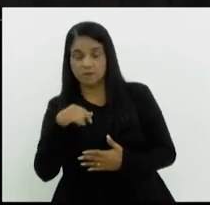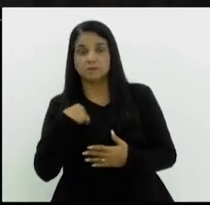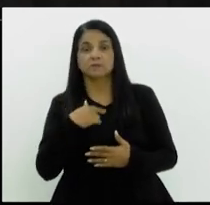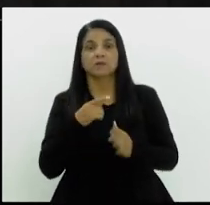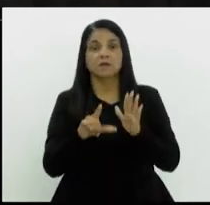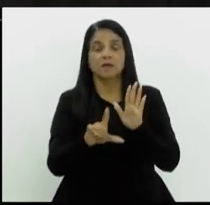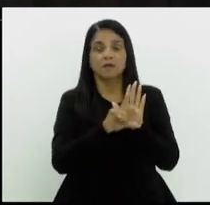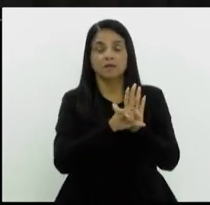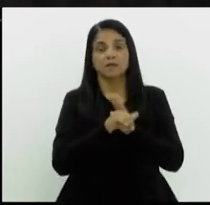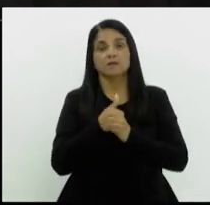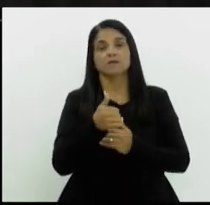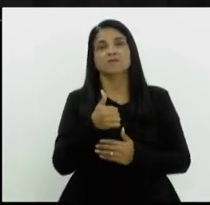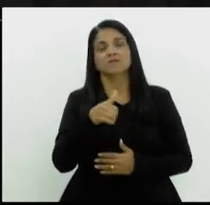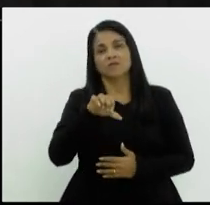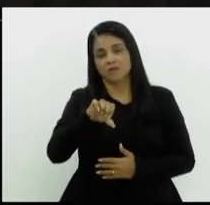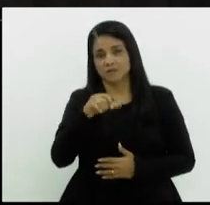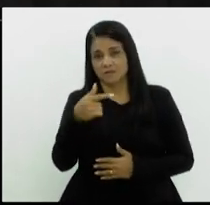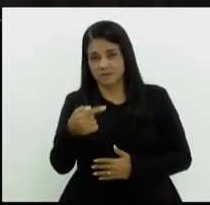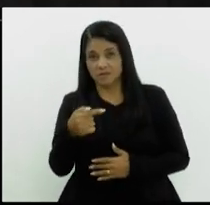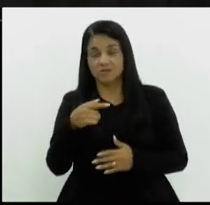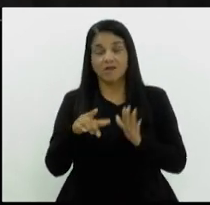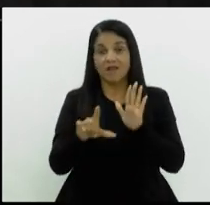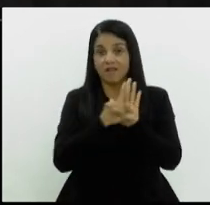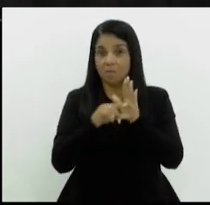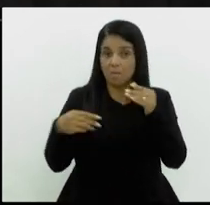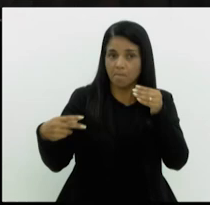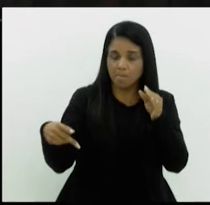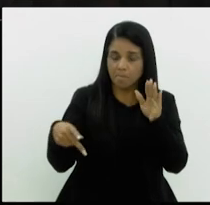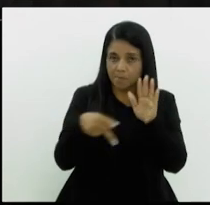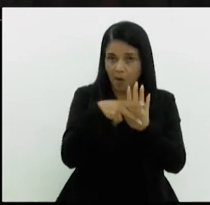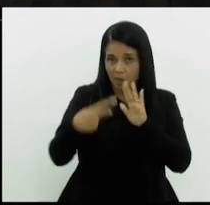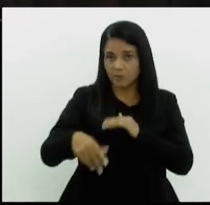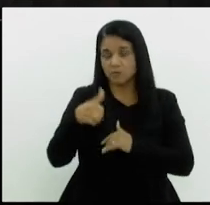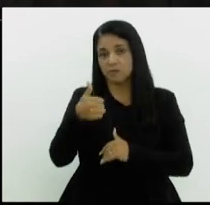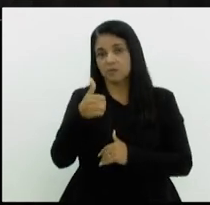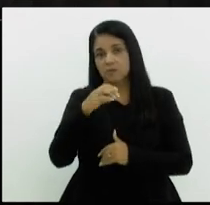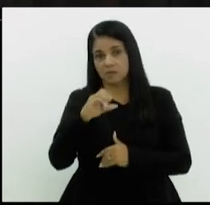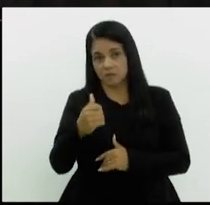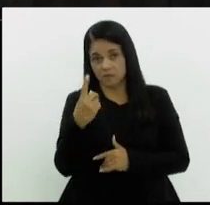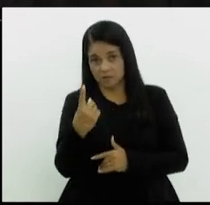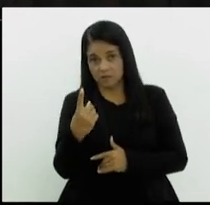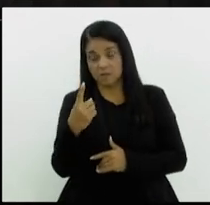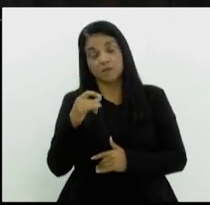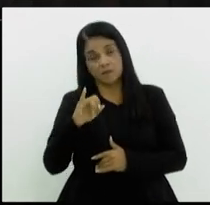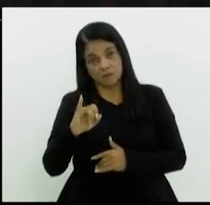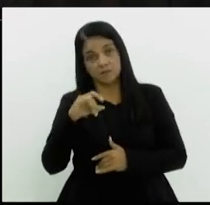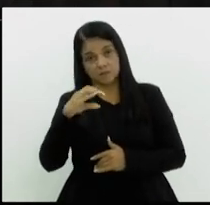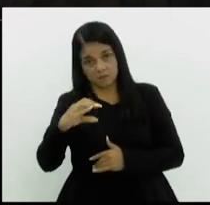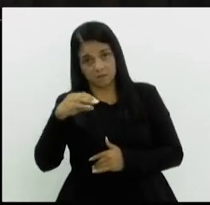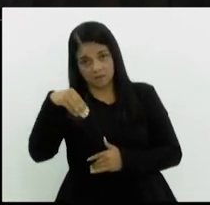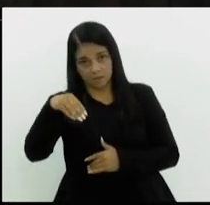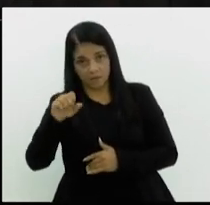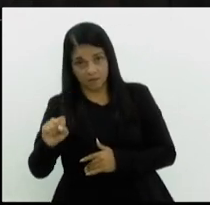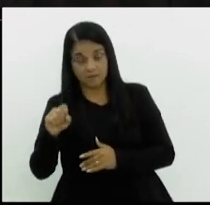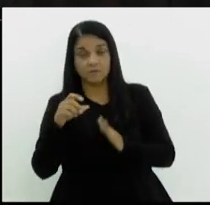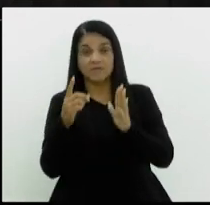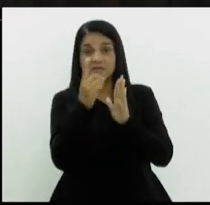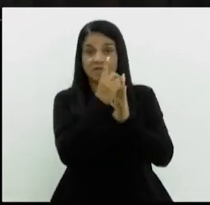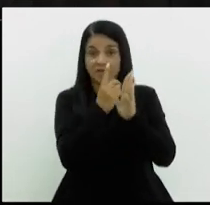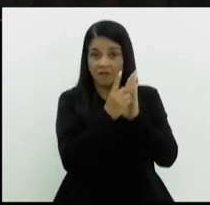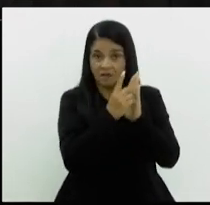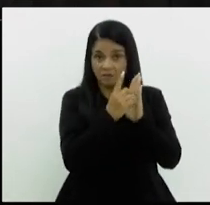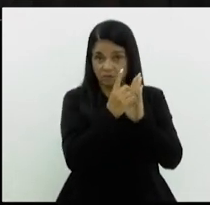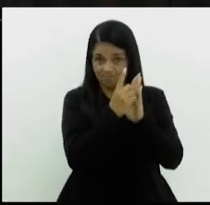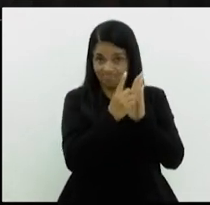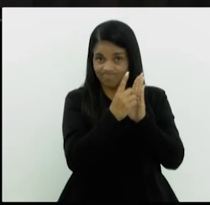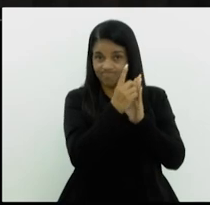2657/96, que é a lei do ICMS. E o fez por decreto. Decreto inconstitucional,